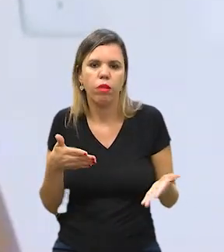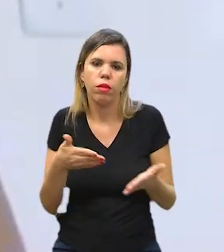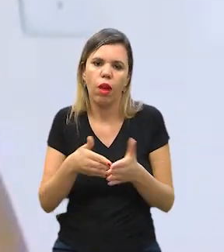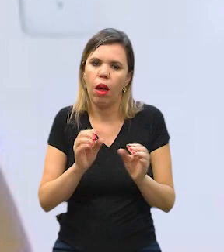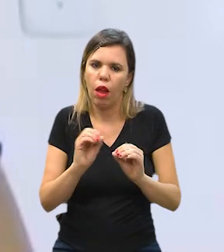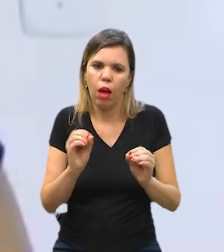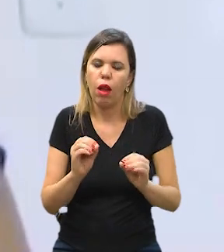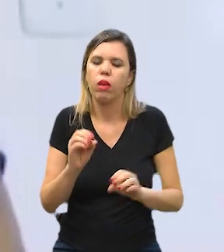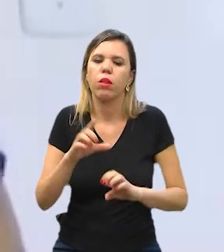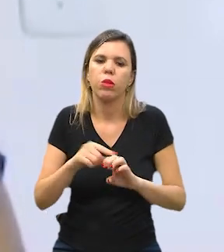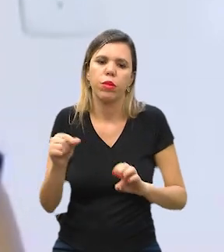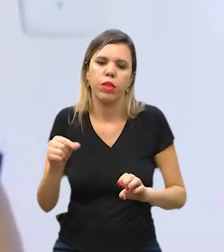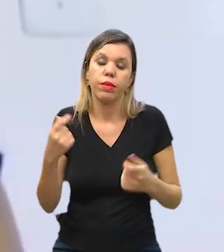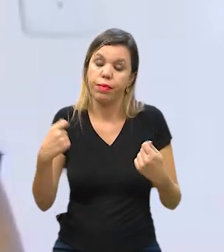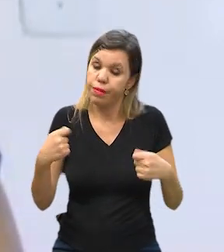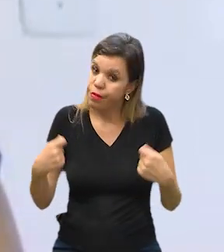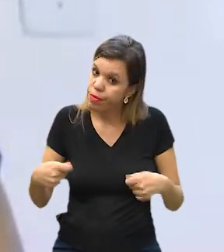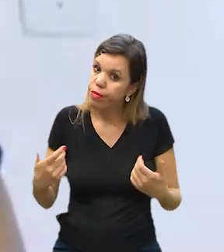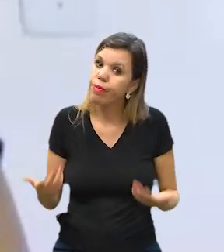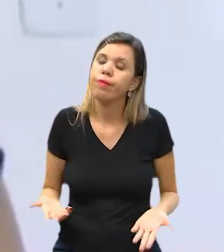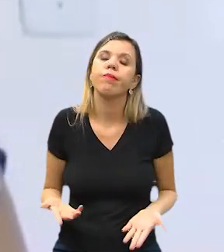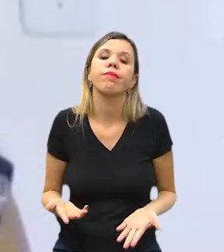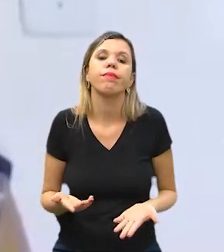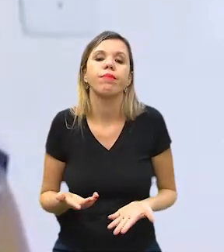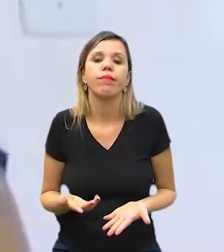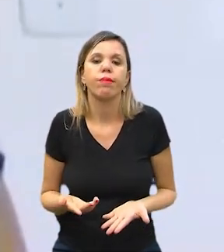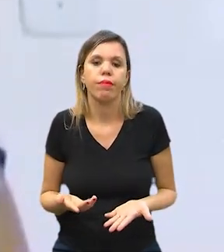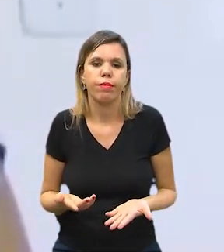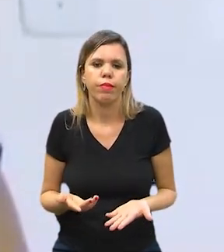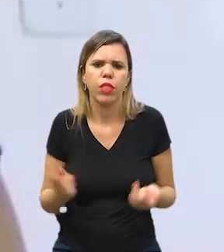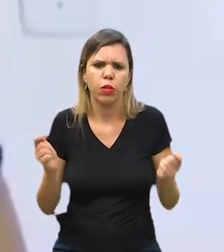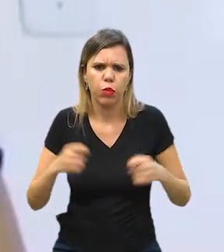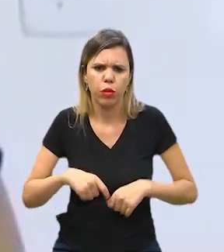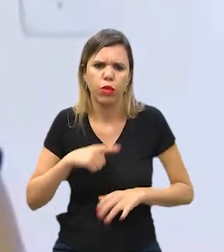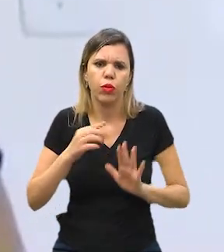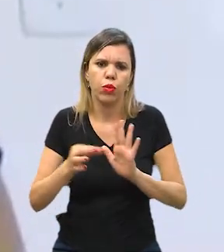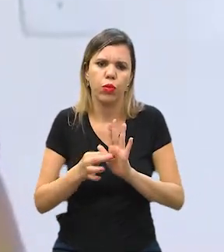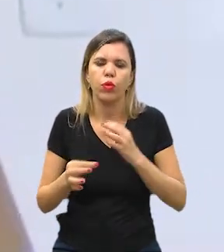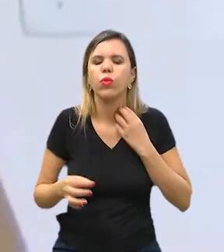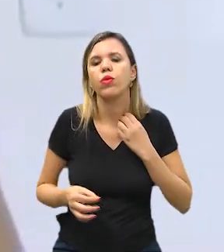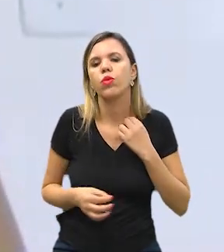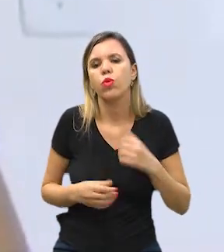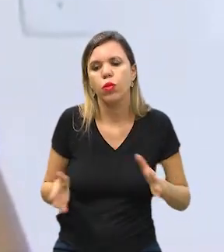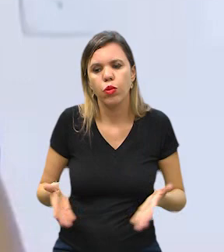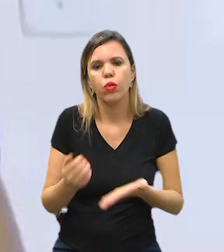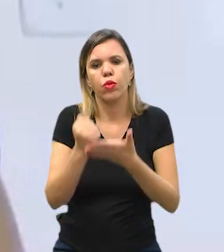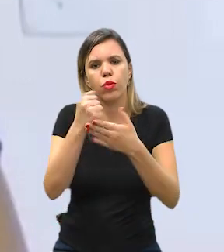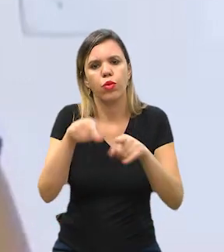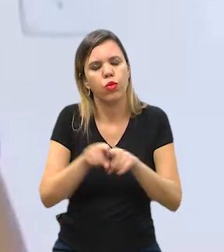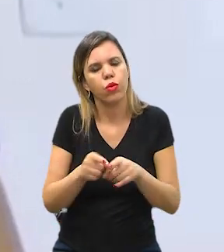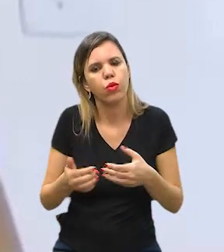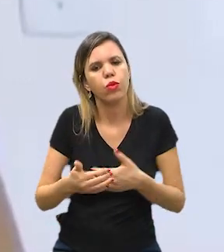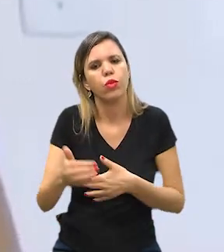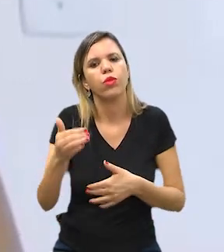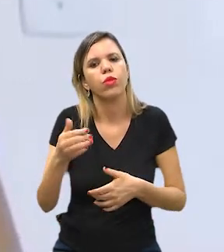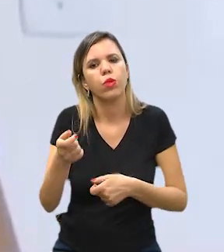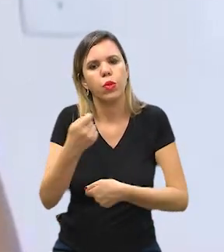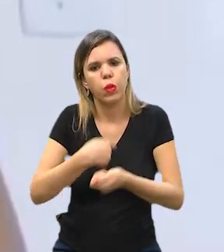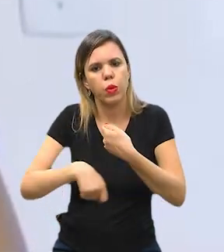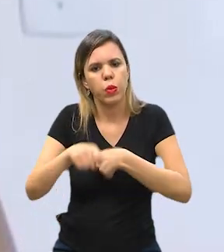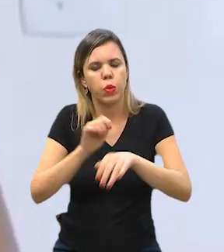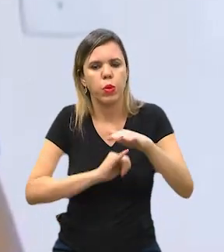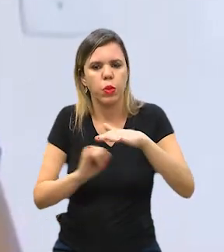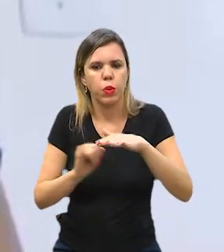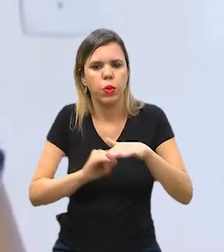desejos e não tem ferramentas para empreender, é necessário que ele tenha esse impulsionamento. E esse impulsionamento